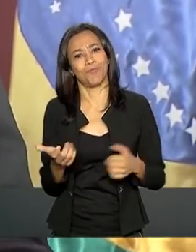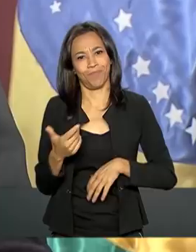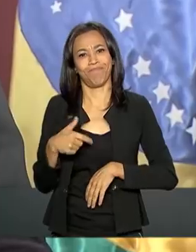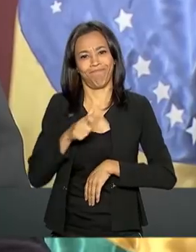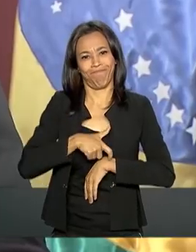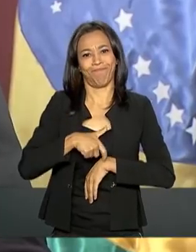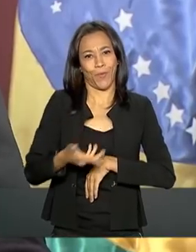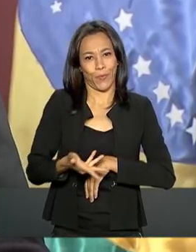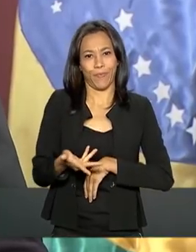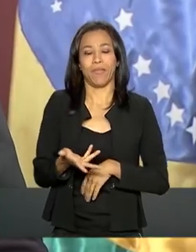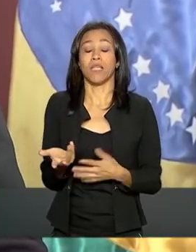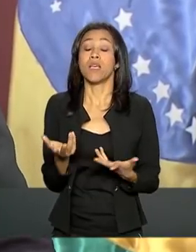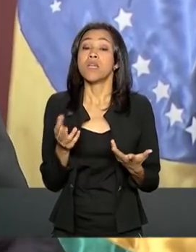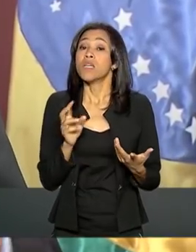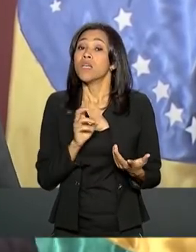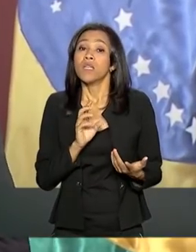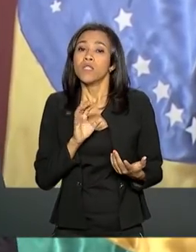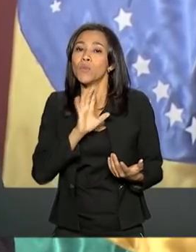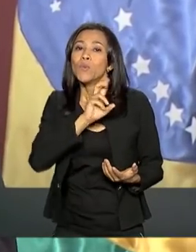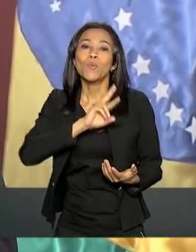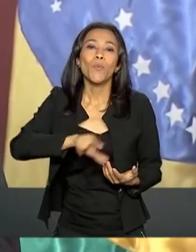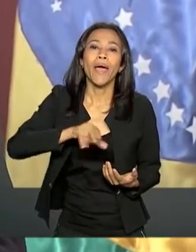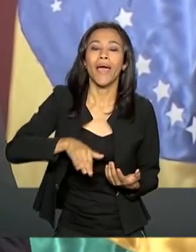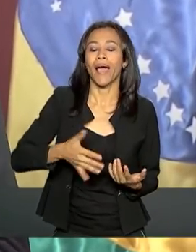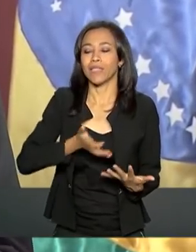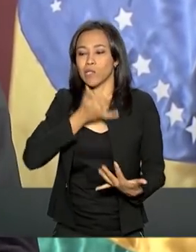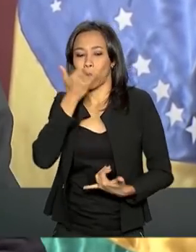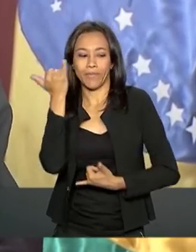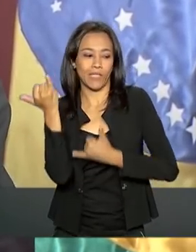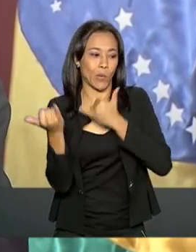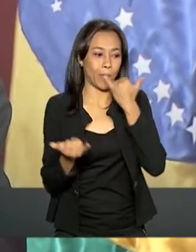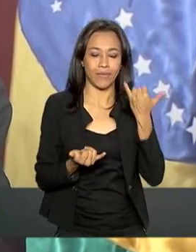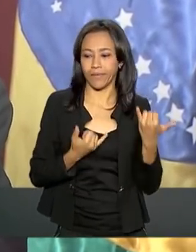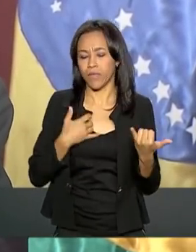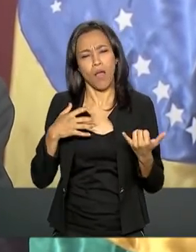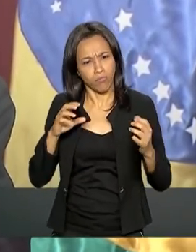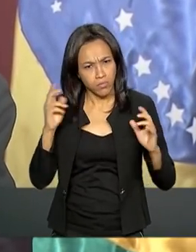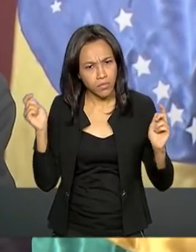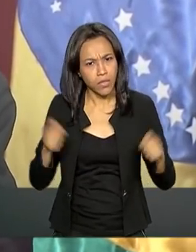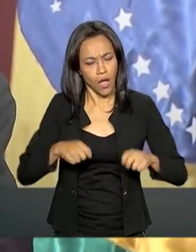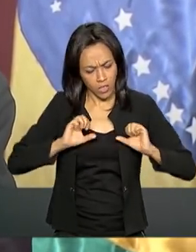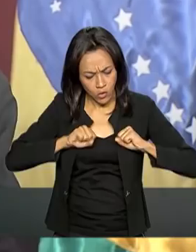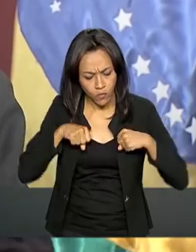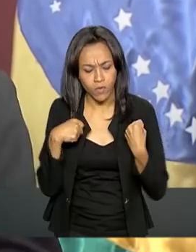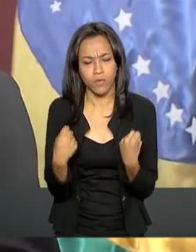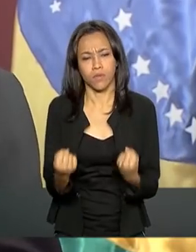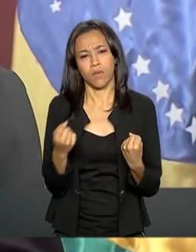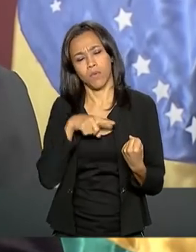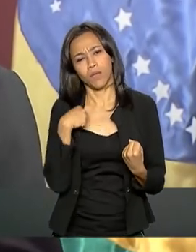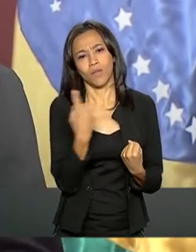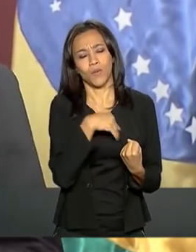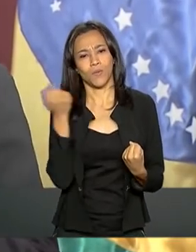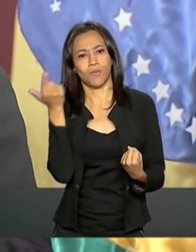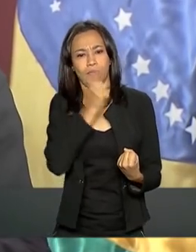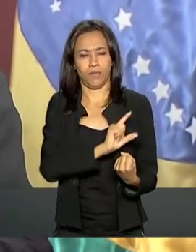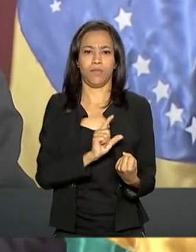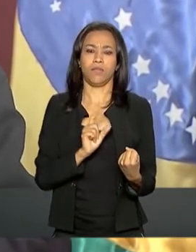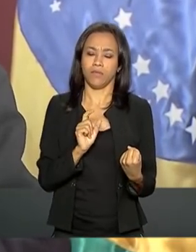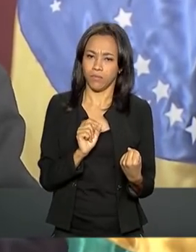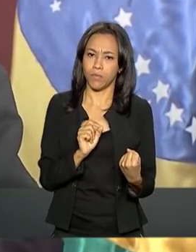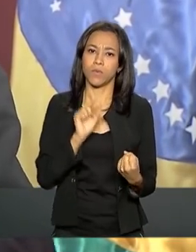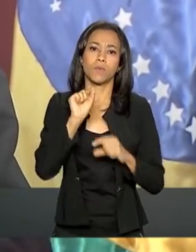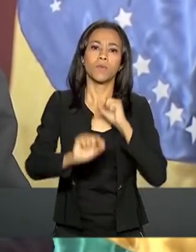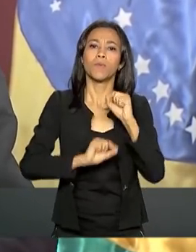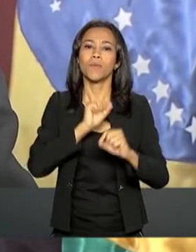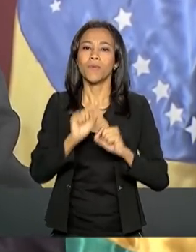que isso não é uma desculpa para poder que a gente possa se esforçar para que juntos possamos construir